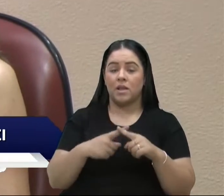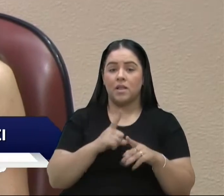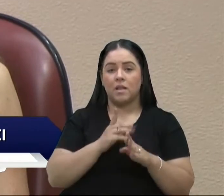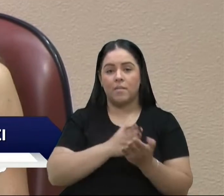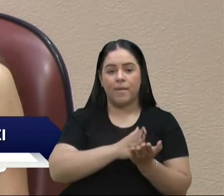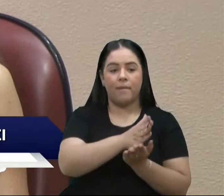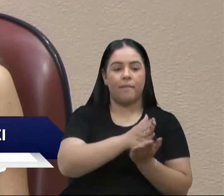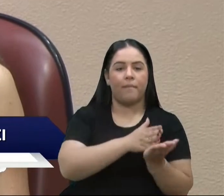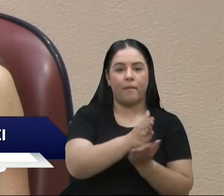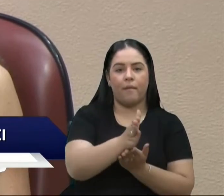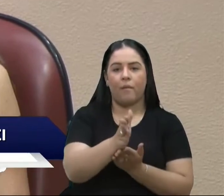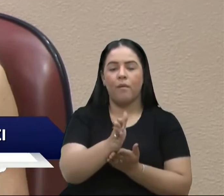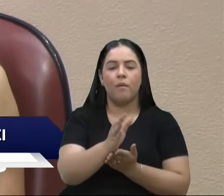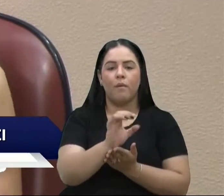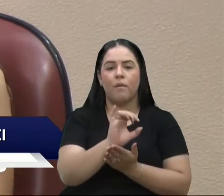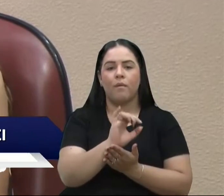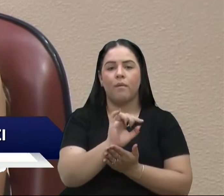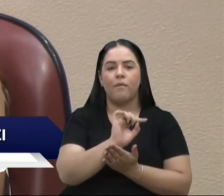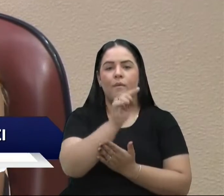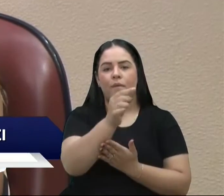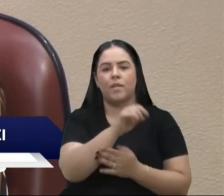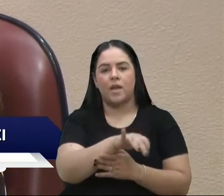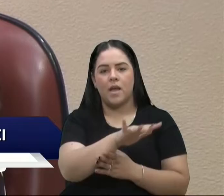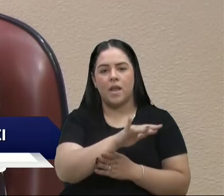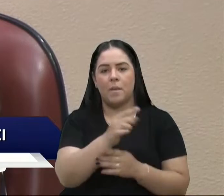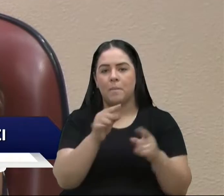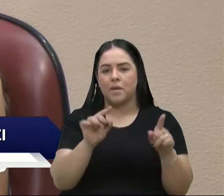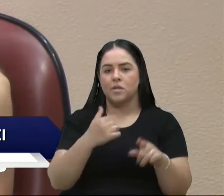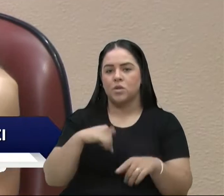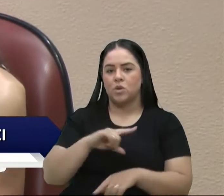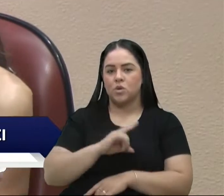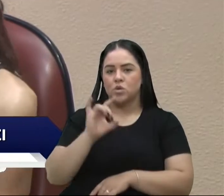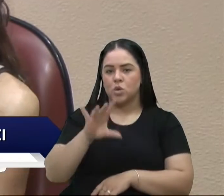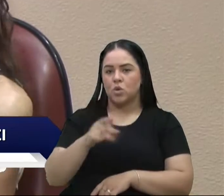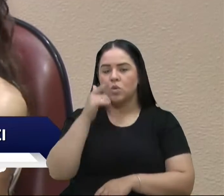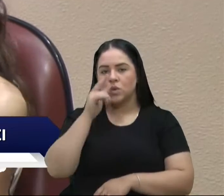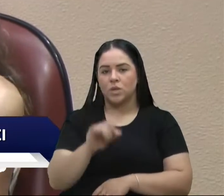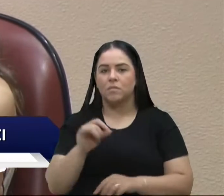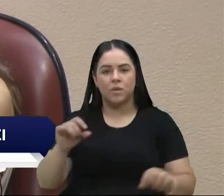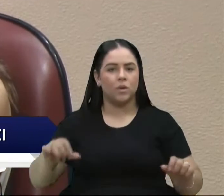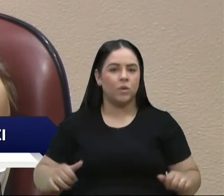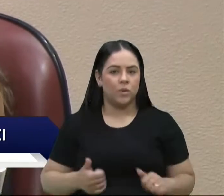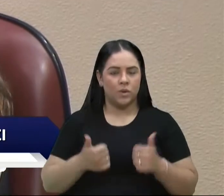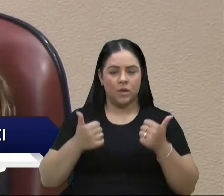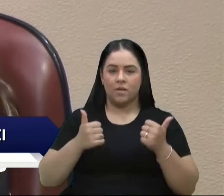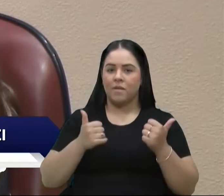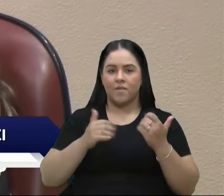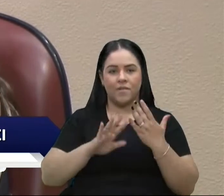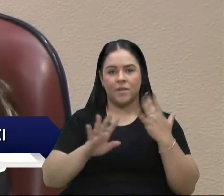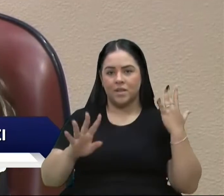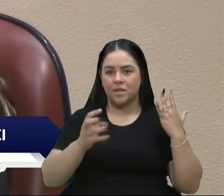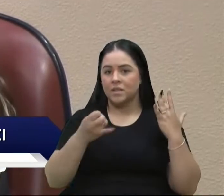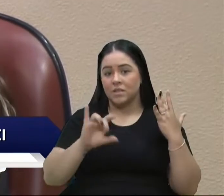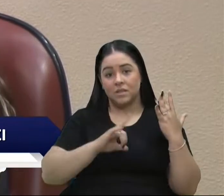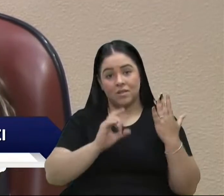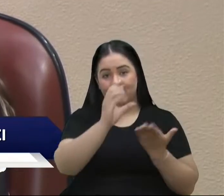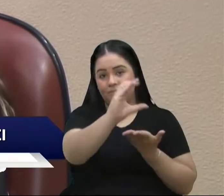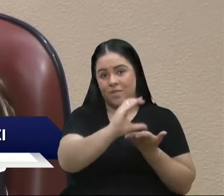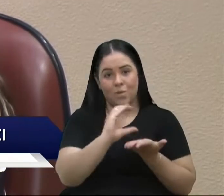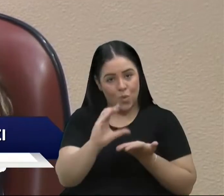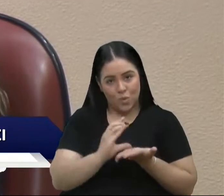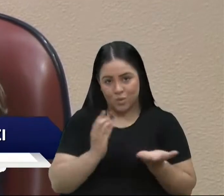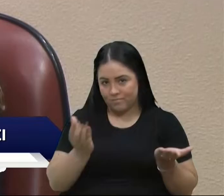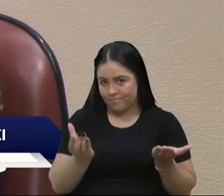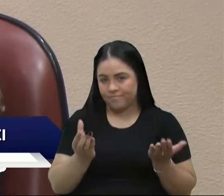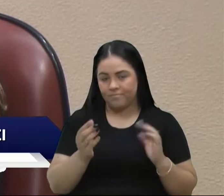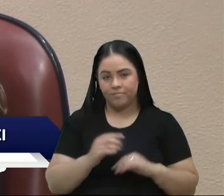para alguma outra coisa. Mas a gente só vai conseguir melhorar o tamanho dessa fila se a gente tiver recurso.